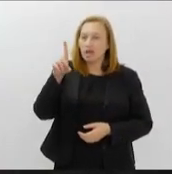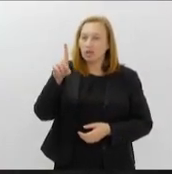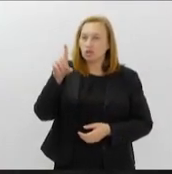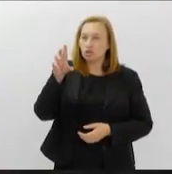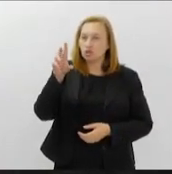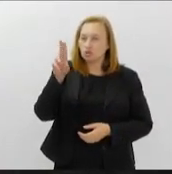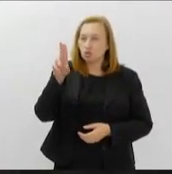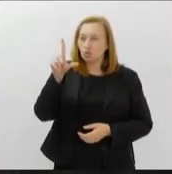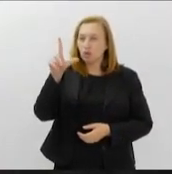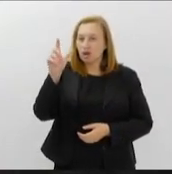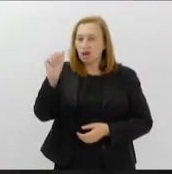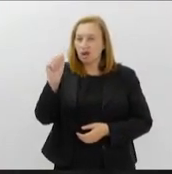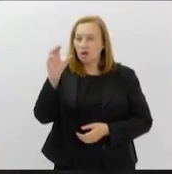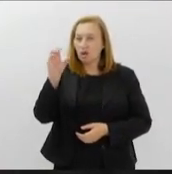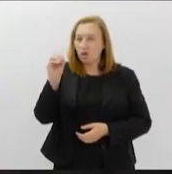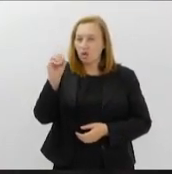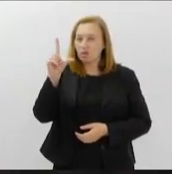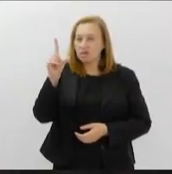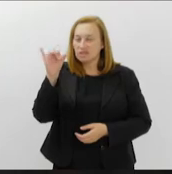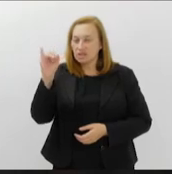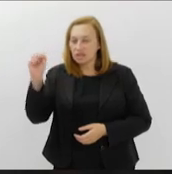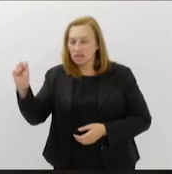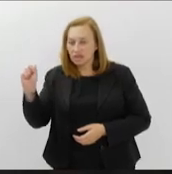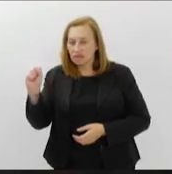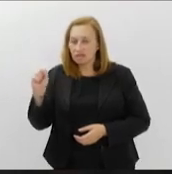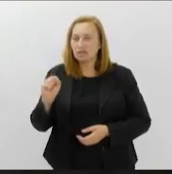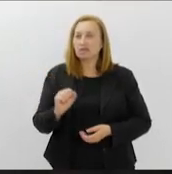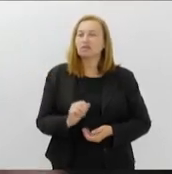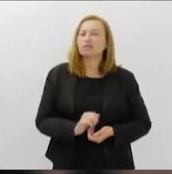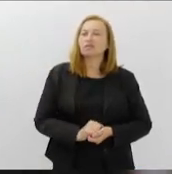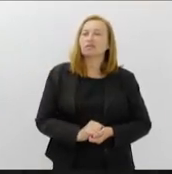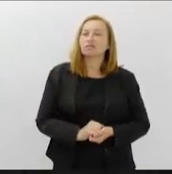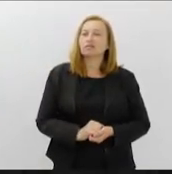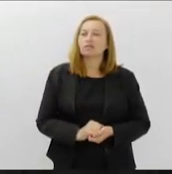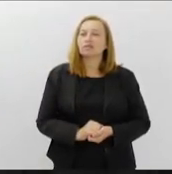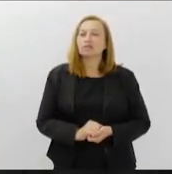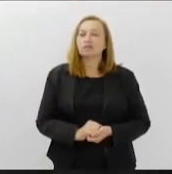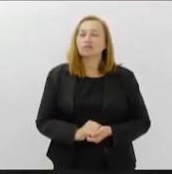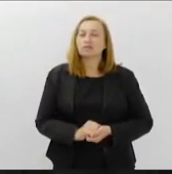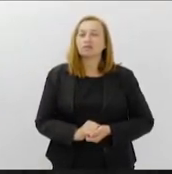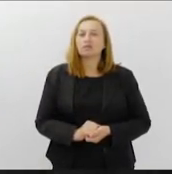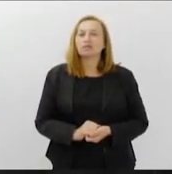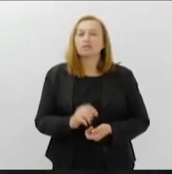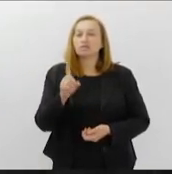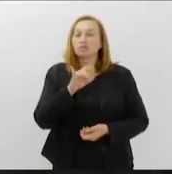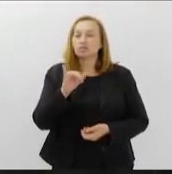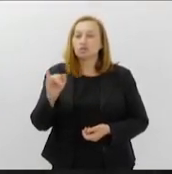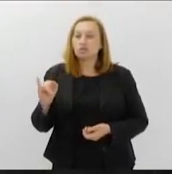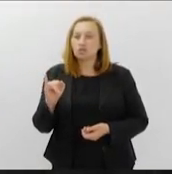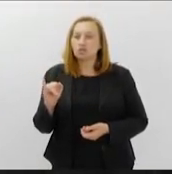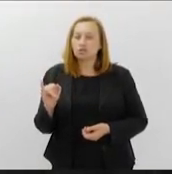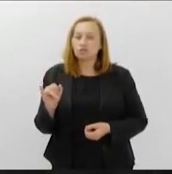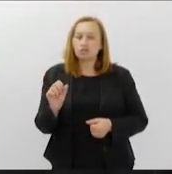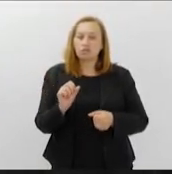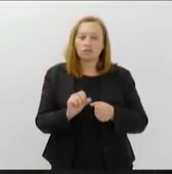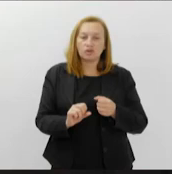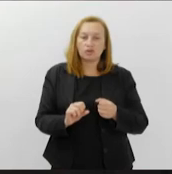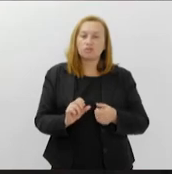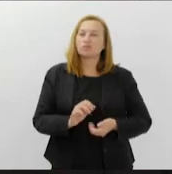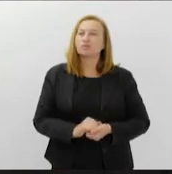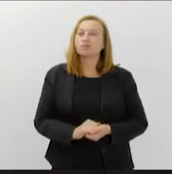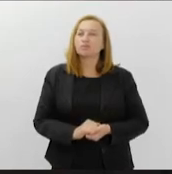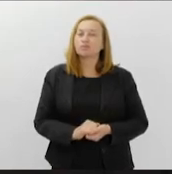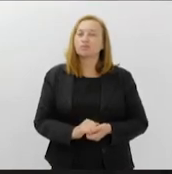tecidos, musculoesqueléticos e órgãos duplos de pagamento da passagem nos dias em que forem realizados os